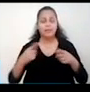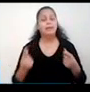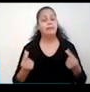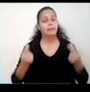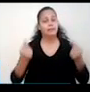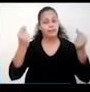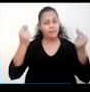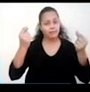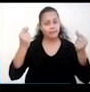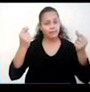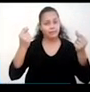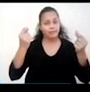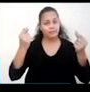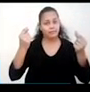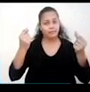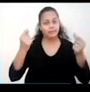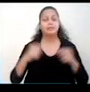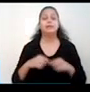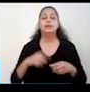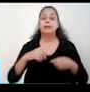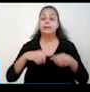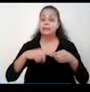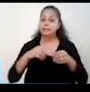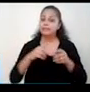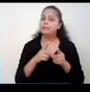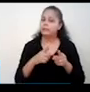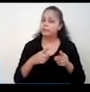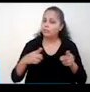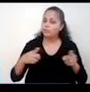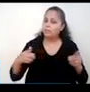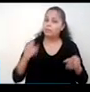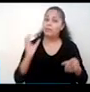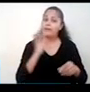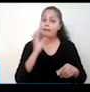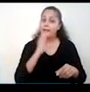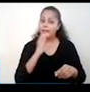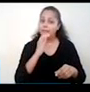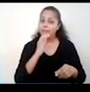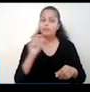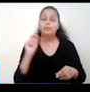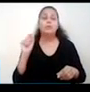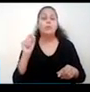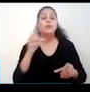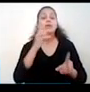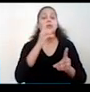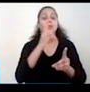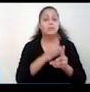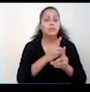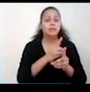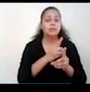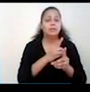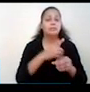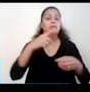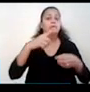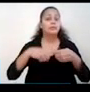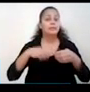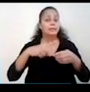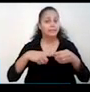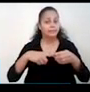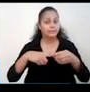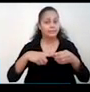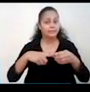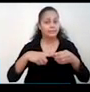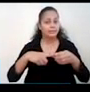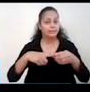razão disso, então, houve uma expansão dos centros urbanos num ritmo acelerado. O que nós encontramos aí nos centros urbanos, né? Quando a